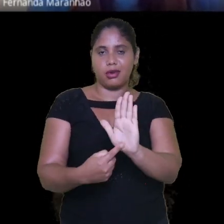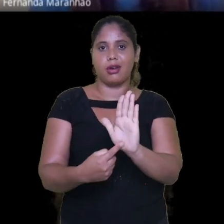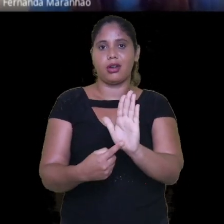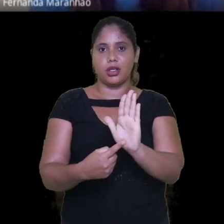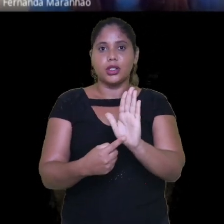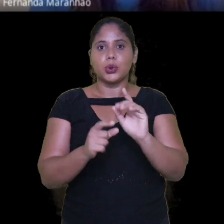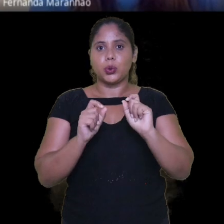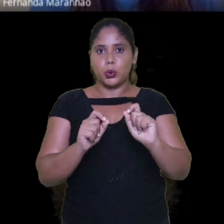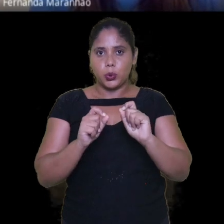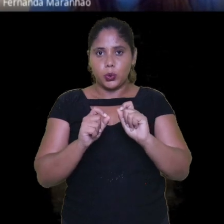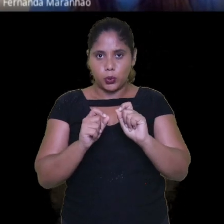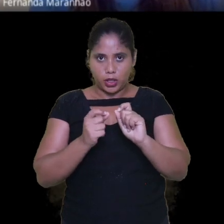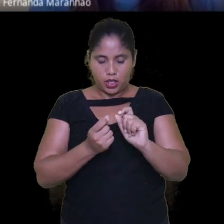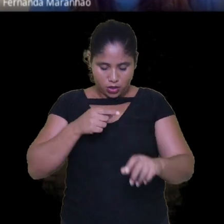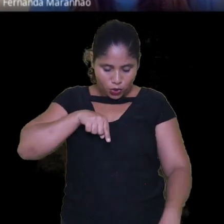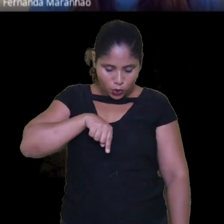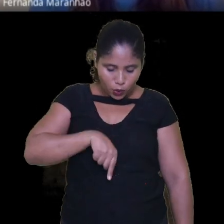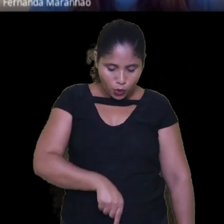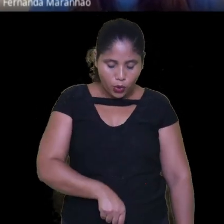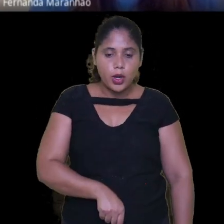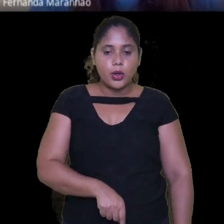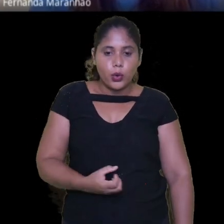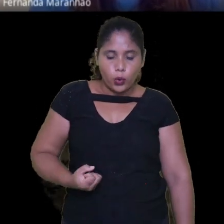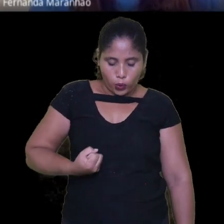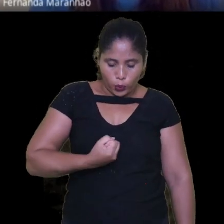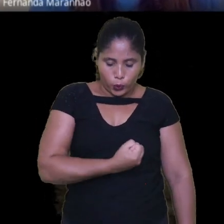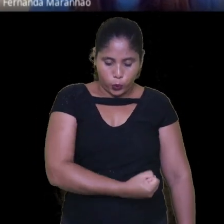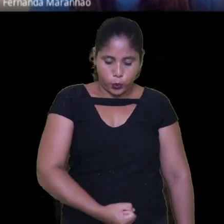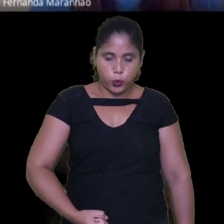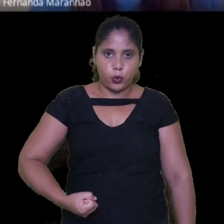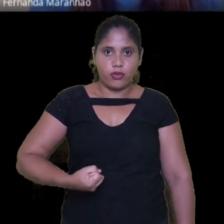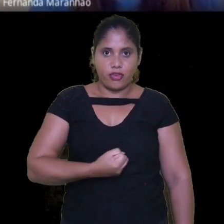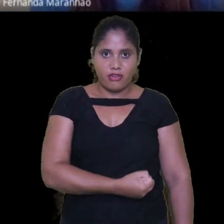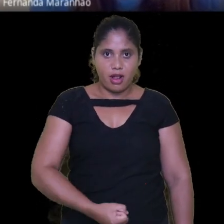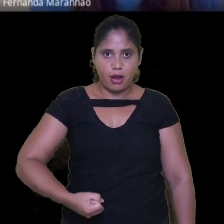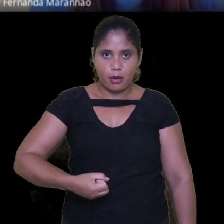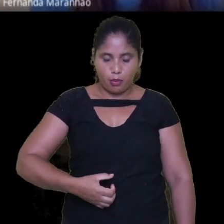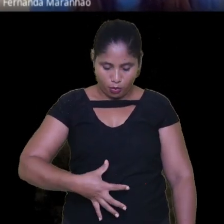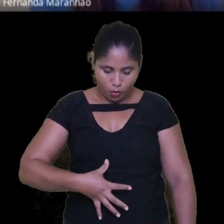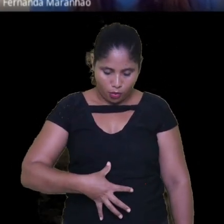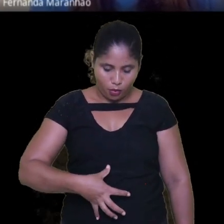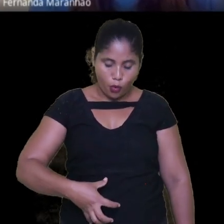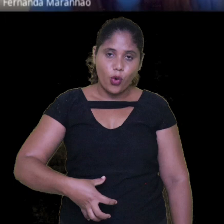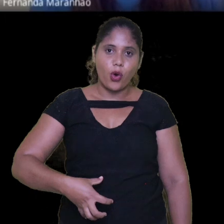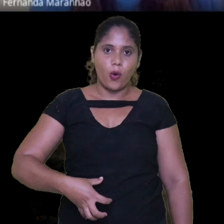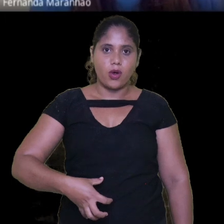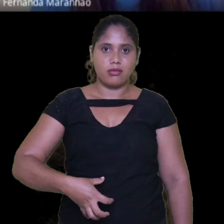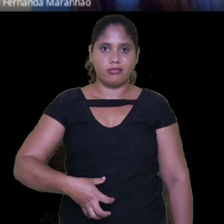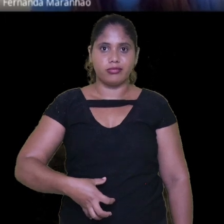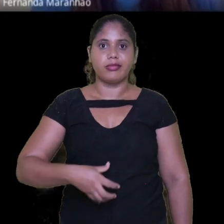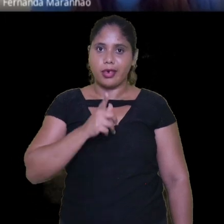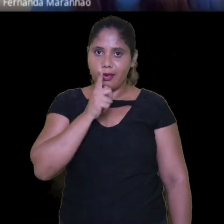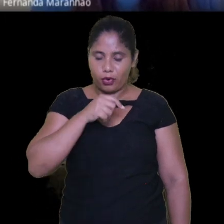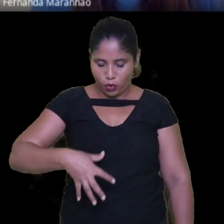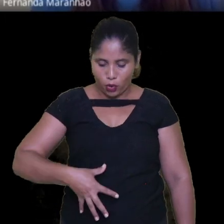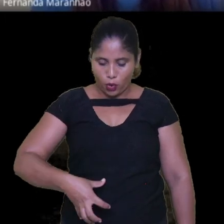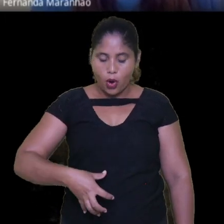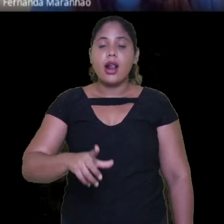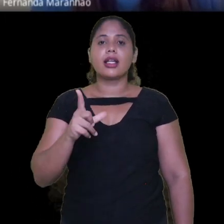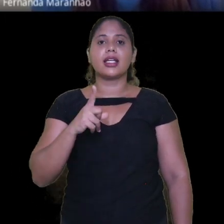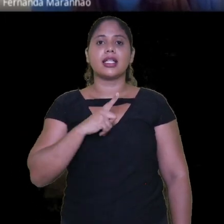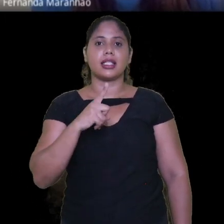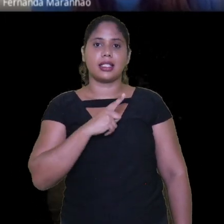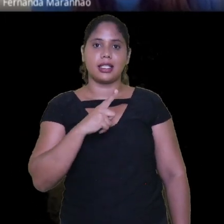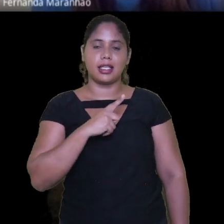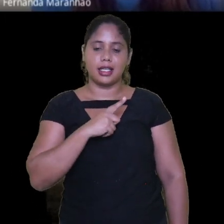uma pré-eclâmpsia. A proteinúria é acima de 300 mg de proteína na coleta de 24 horas, ou a relação